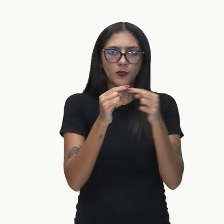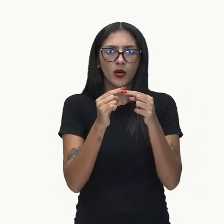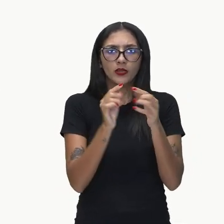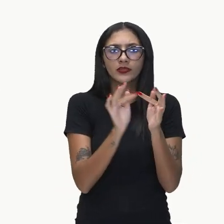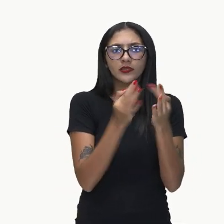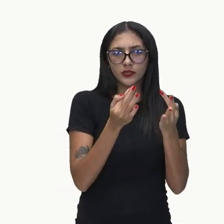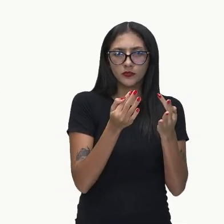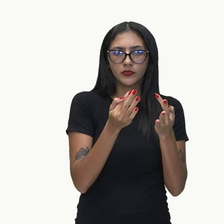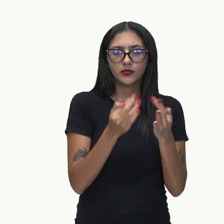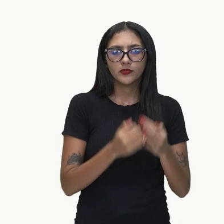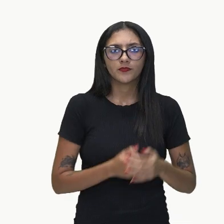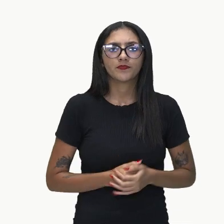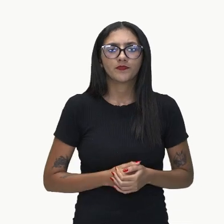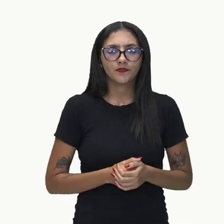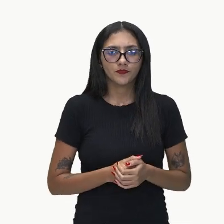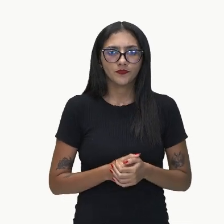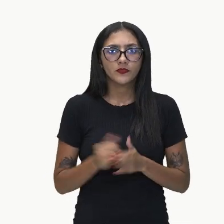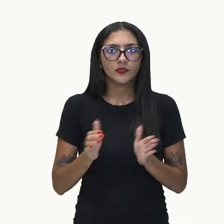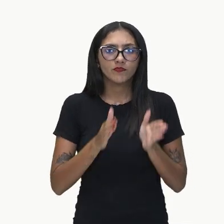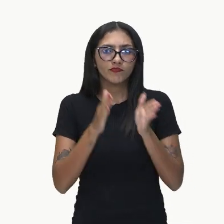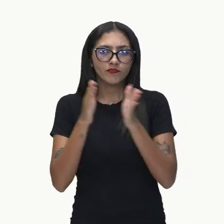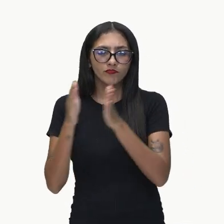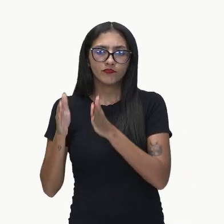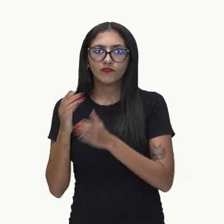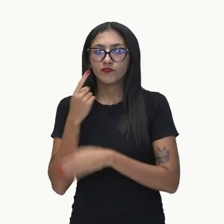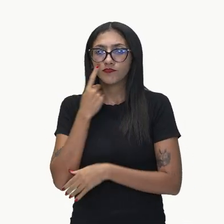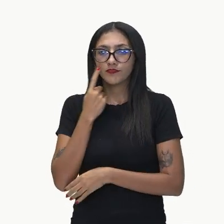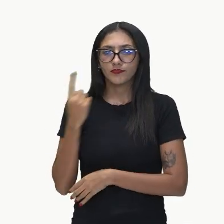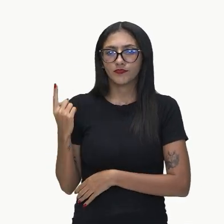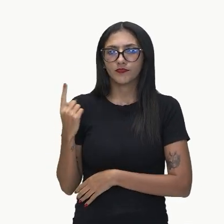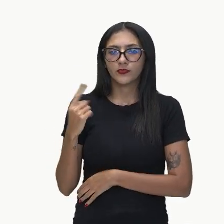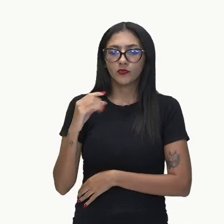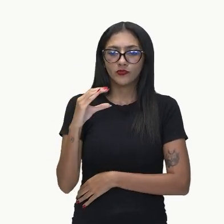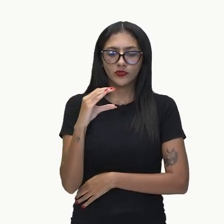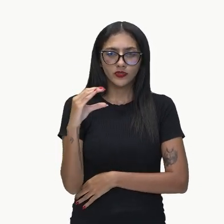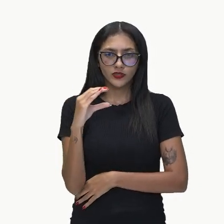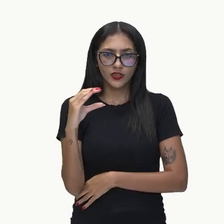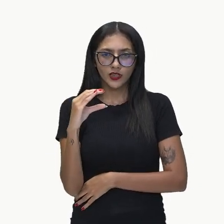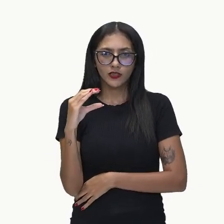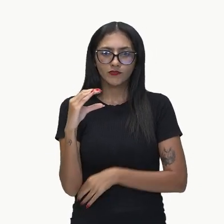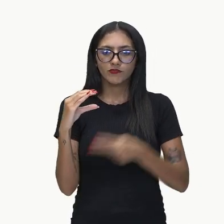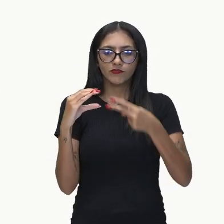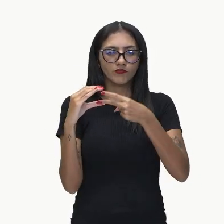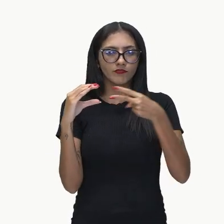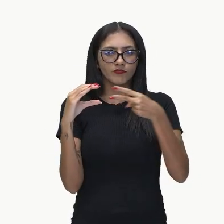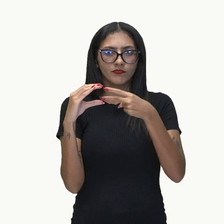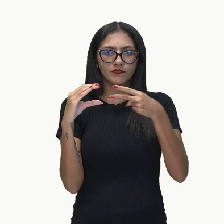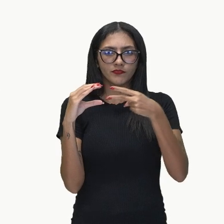saturado. Esse aqui é o enol, porque a hidroxila está ligada a um carbono